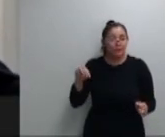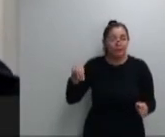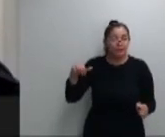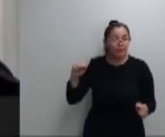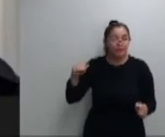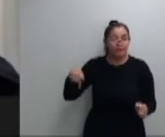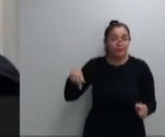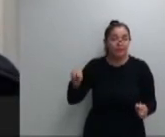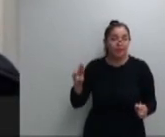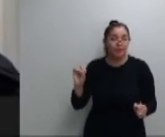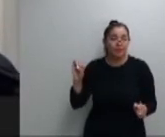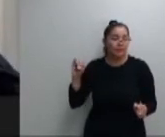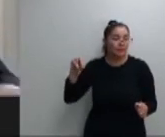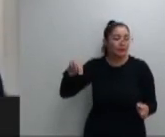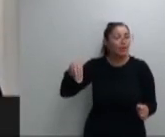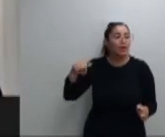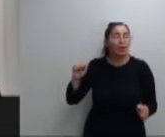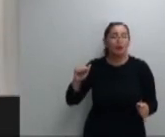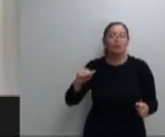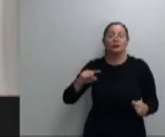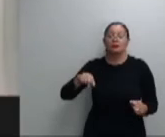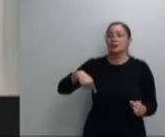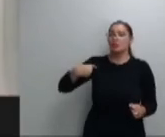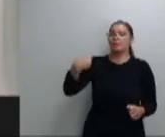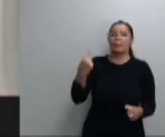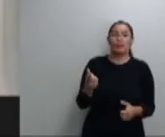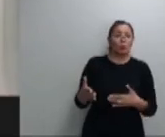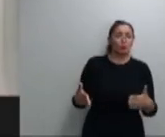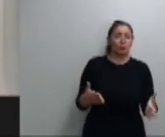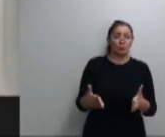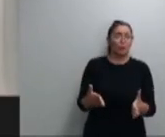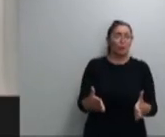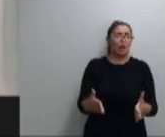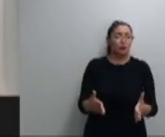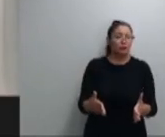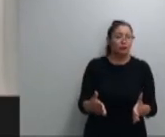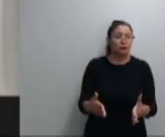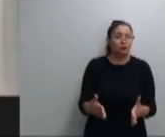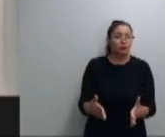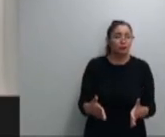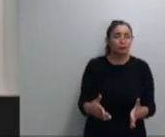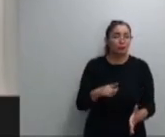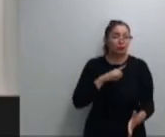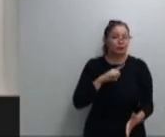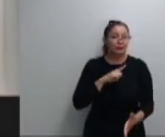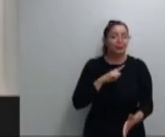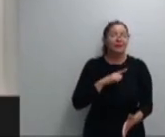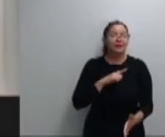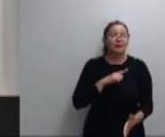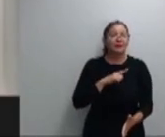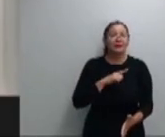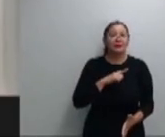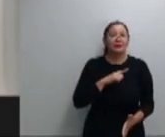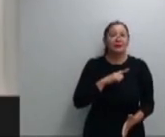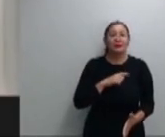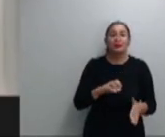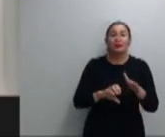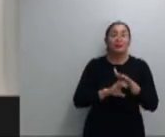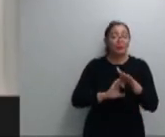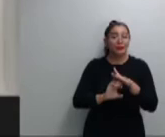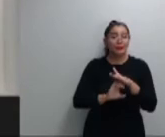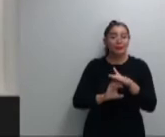depois do prazo de permanência no ativo imobilizado da empresa podemos